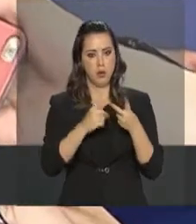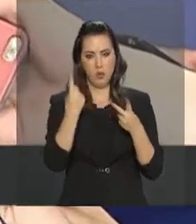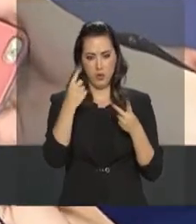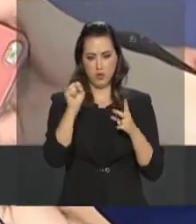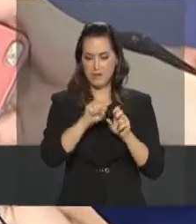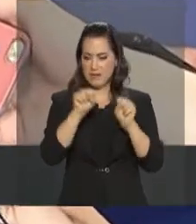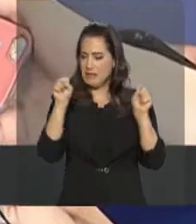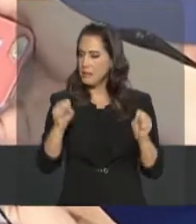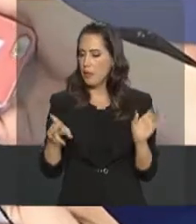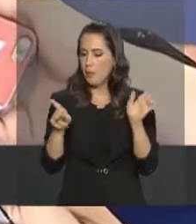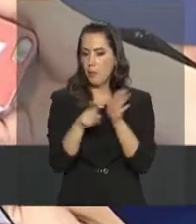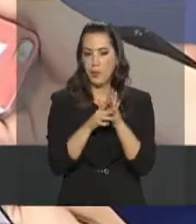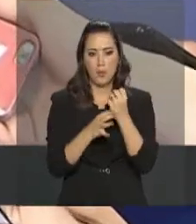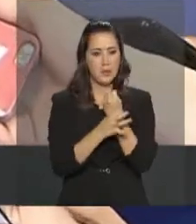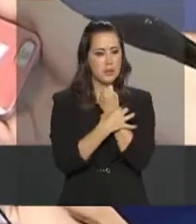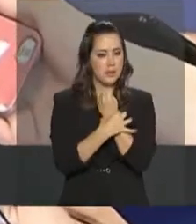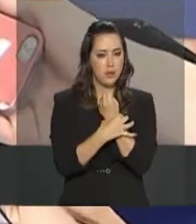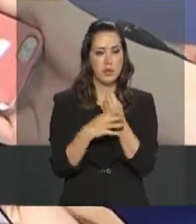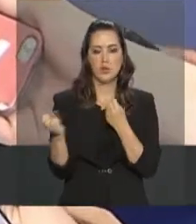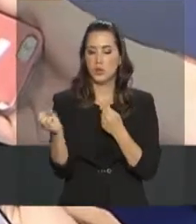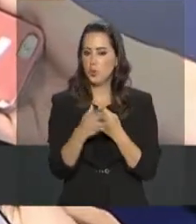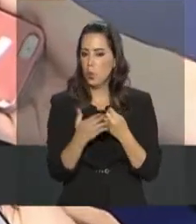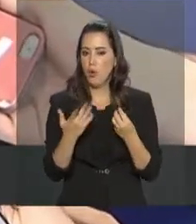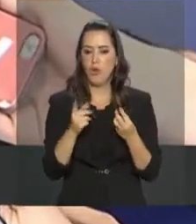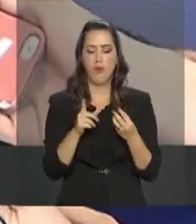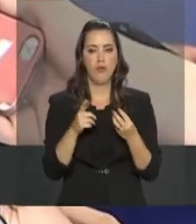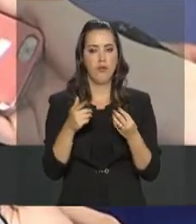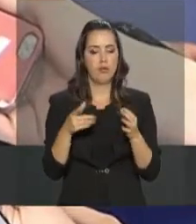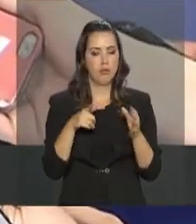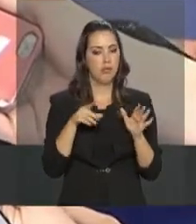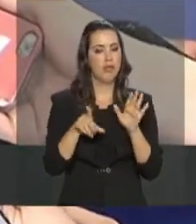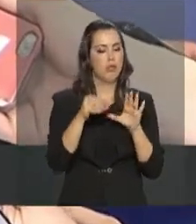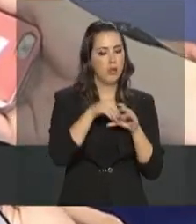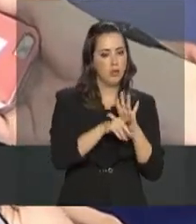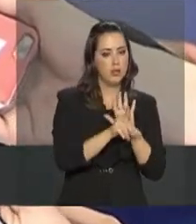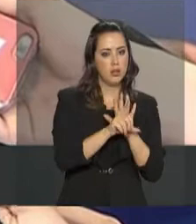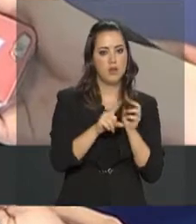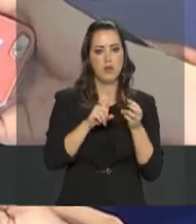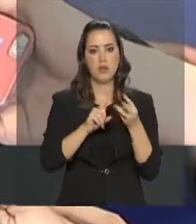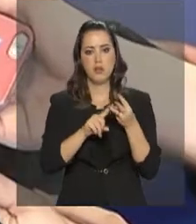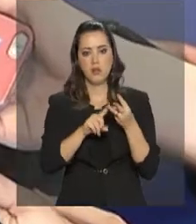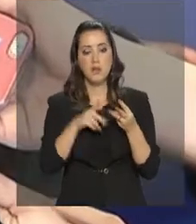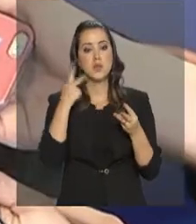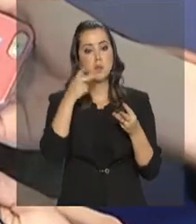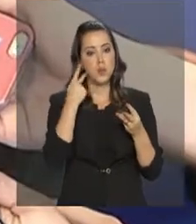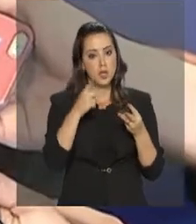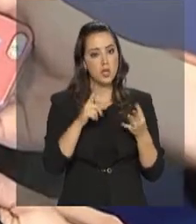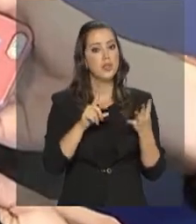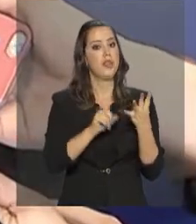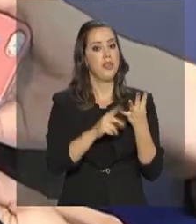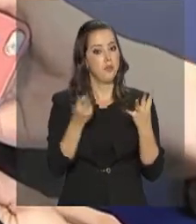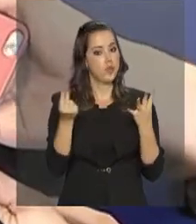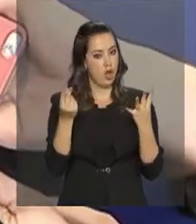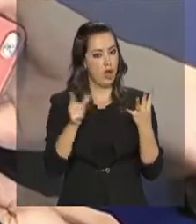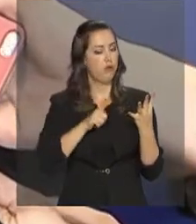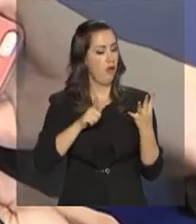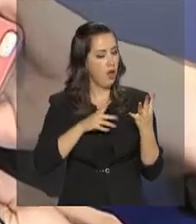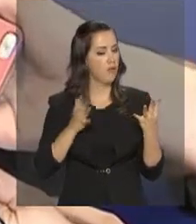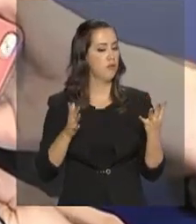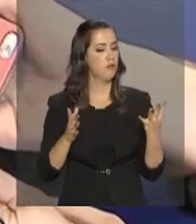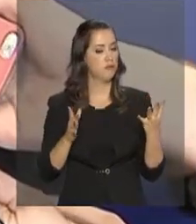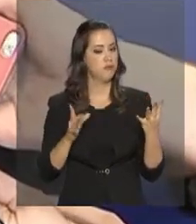unificado de segurança pública que nunca tivemos por lei, temos uma política nacional e temos dinheiro, temos recursos que